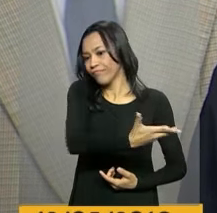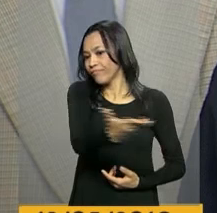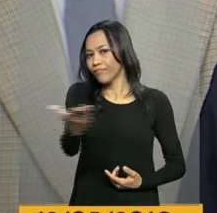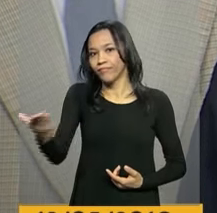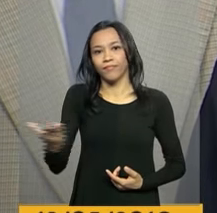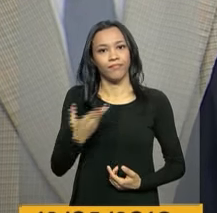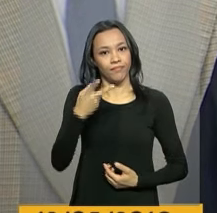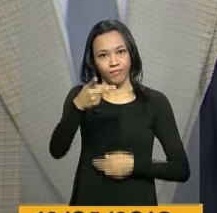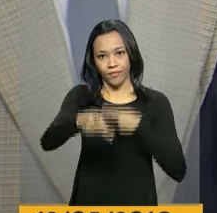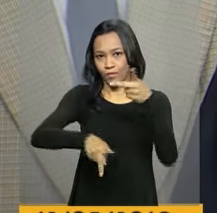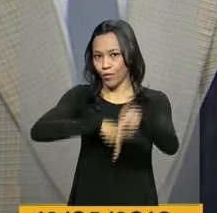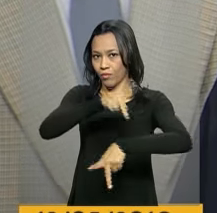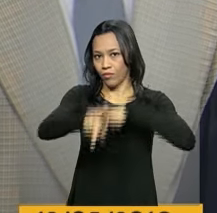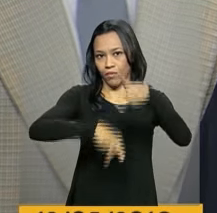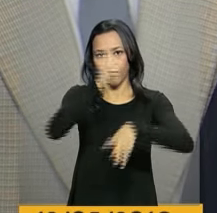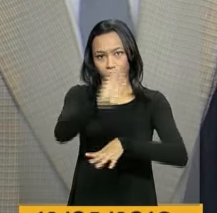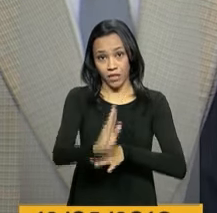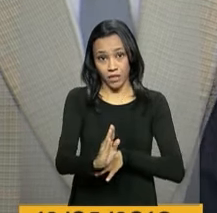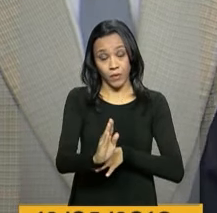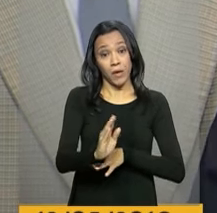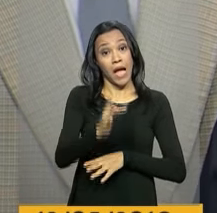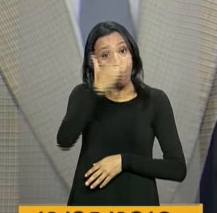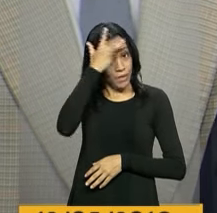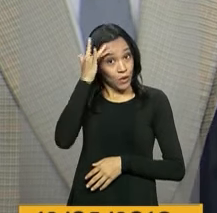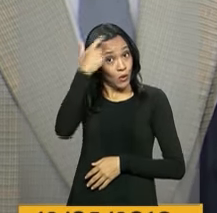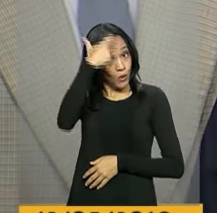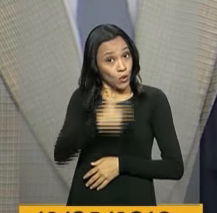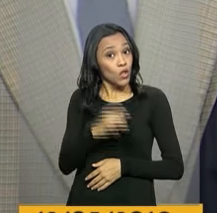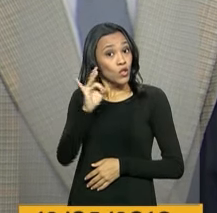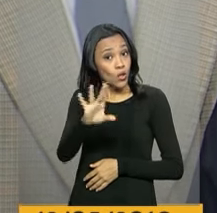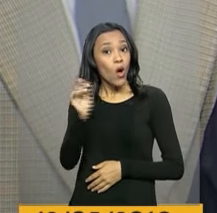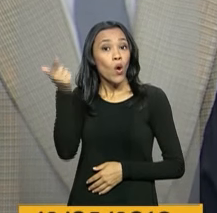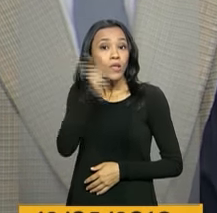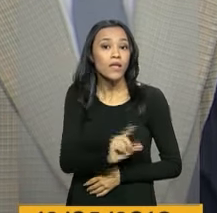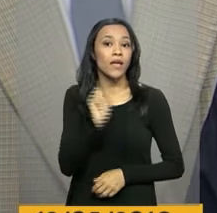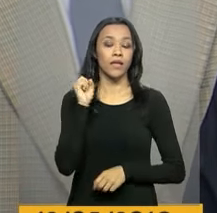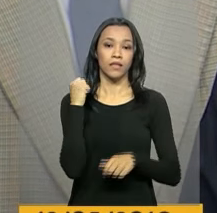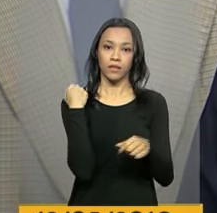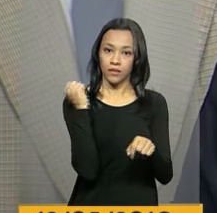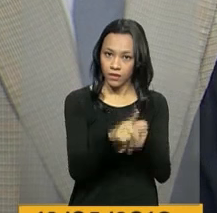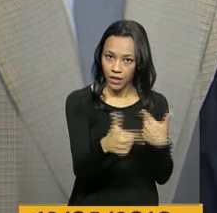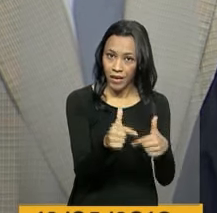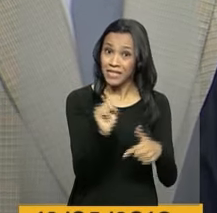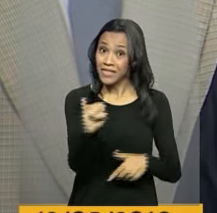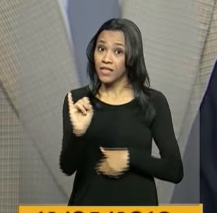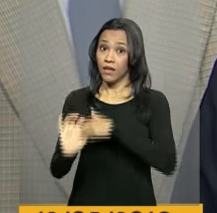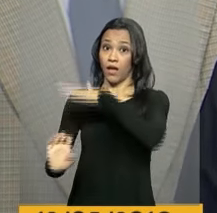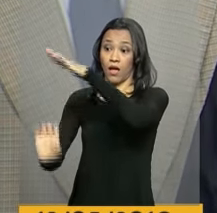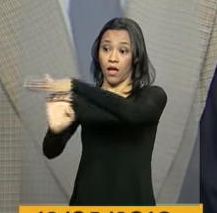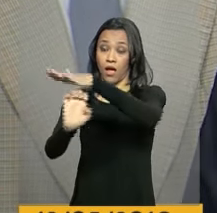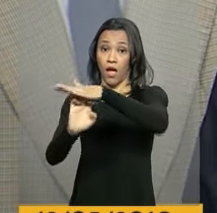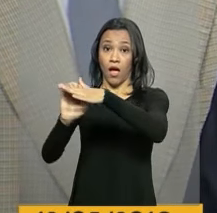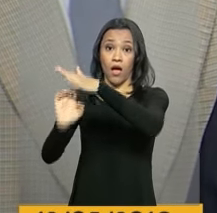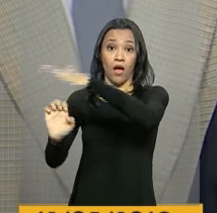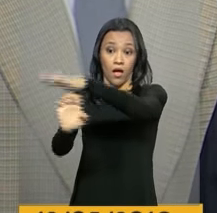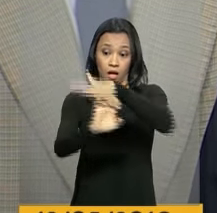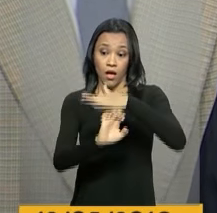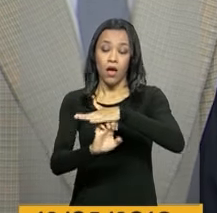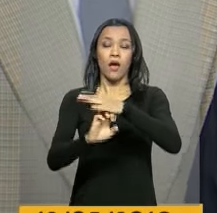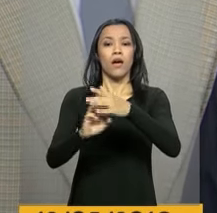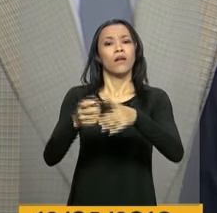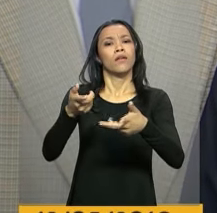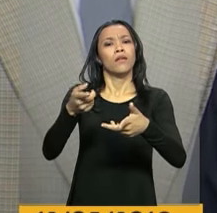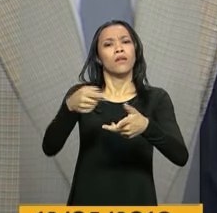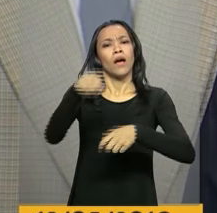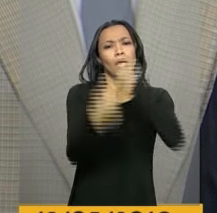brasileiros. O cidadão, entretanto, só terá emprego se a indústria, o comércio e as atividades de